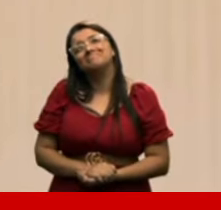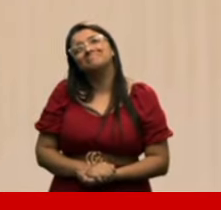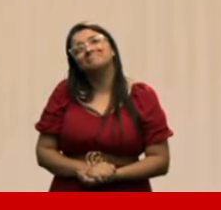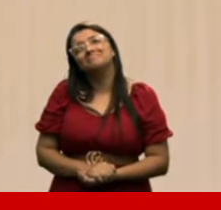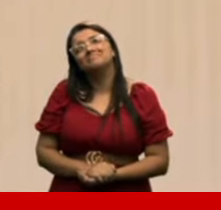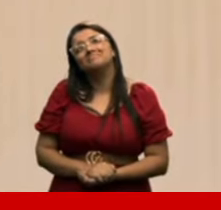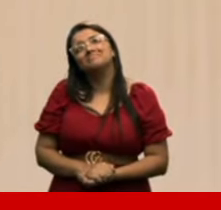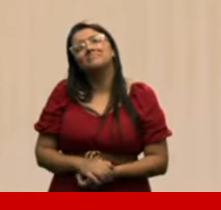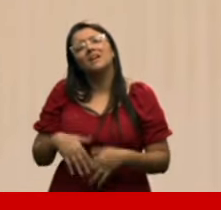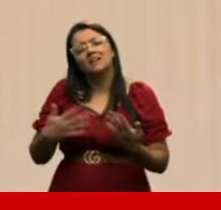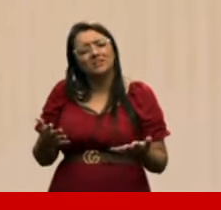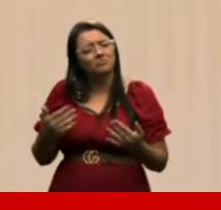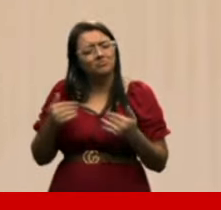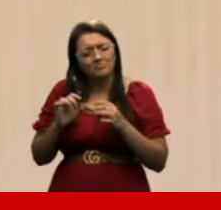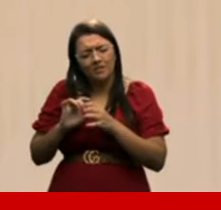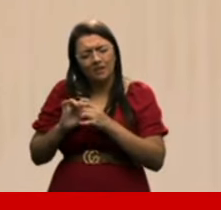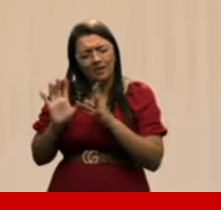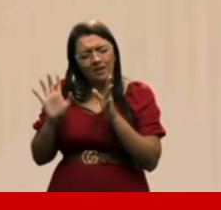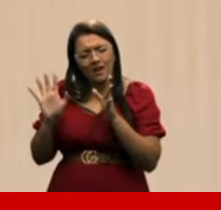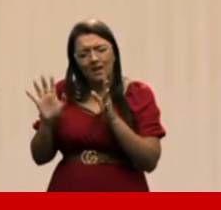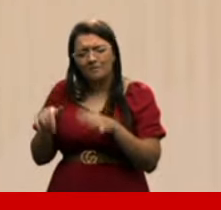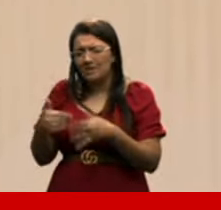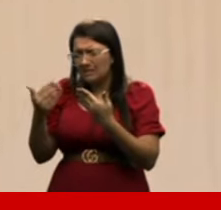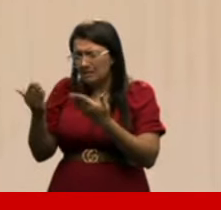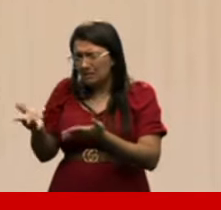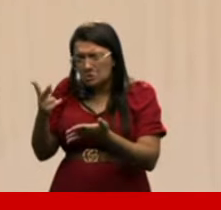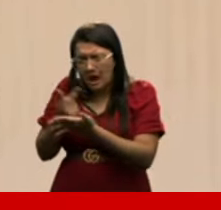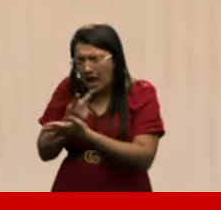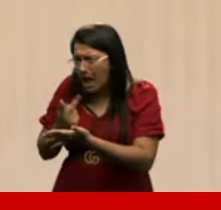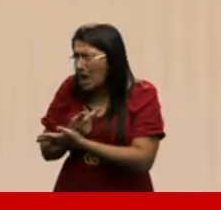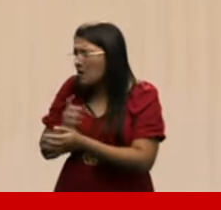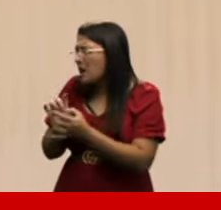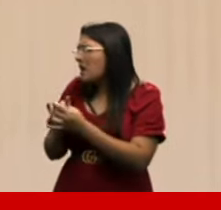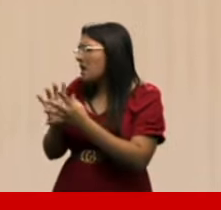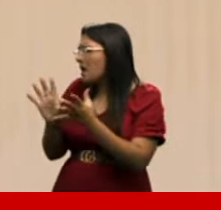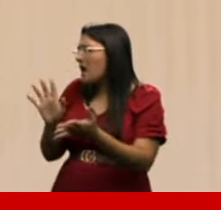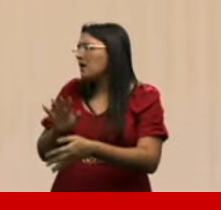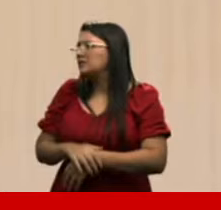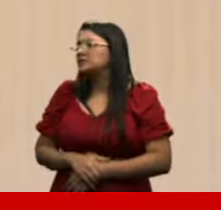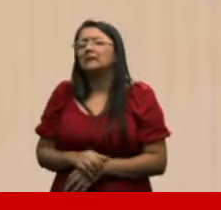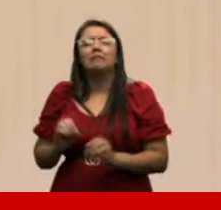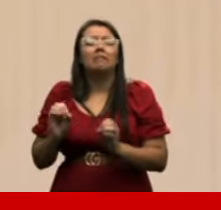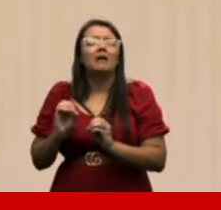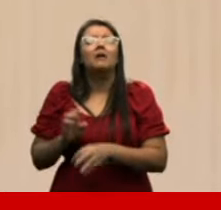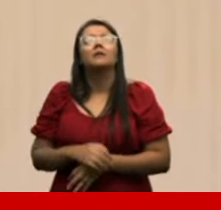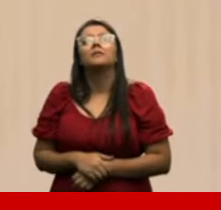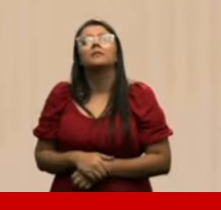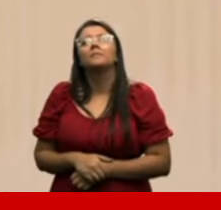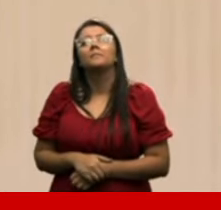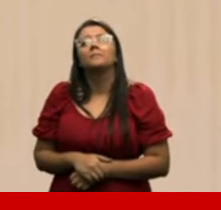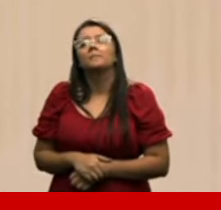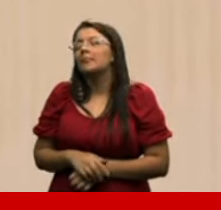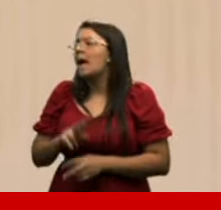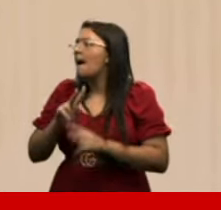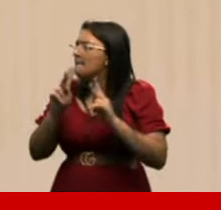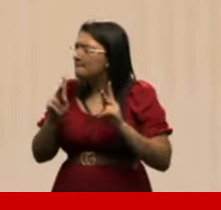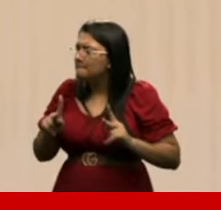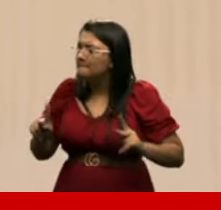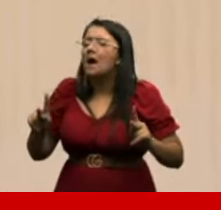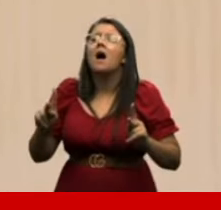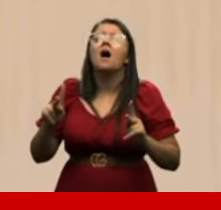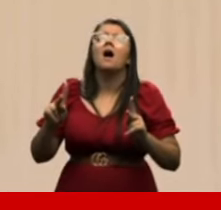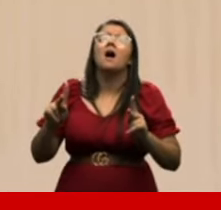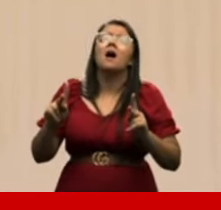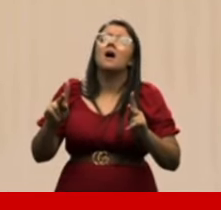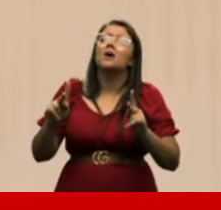Então, tolere. Isso não é nada diante da paz, da alegria, do